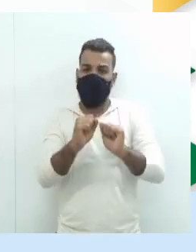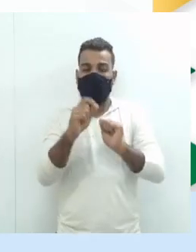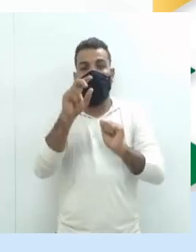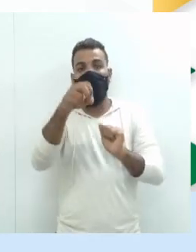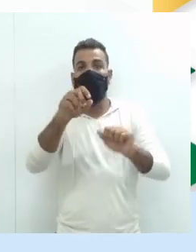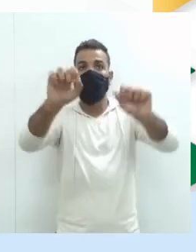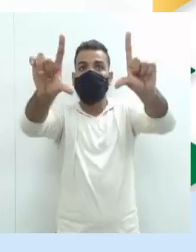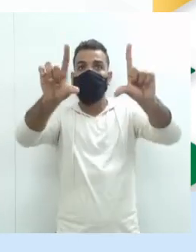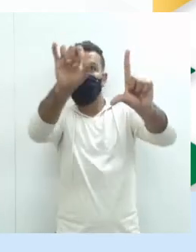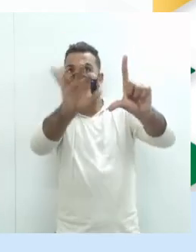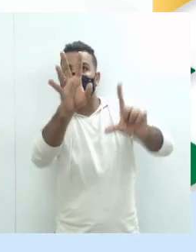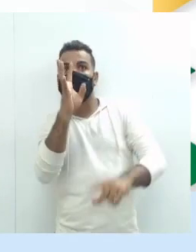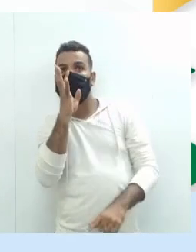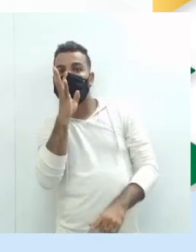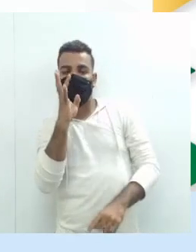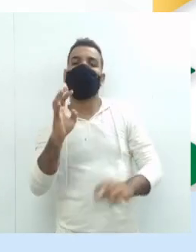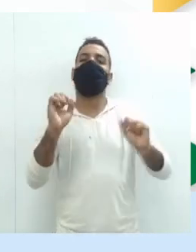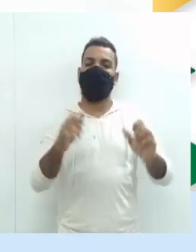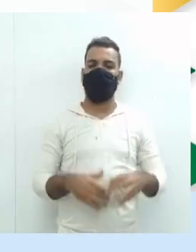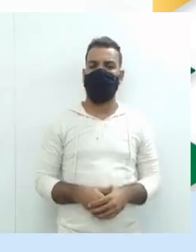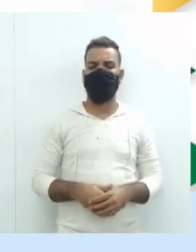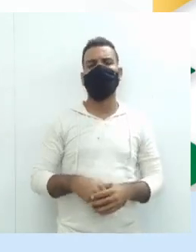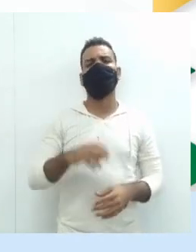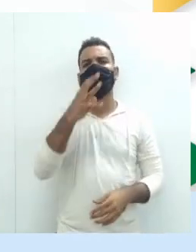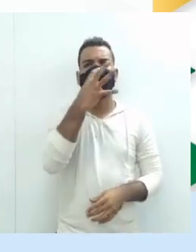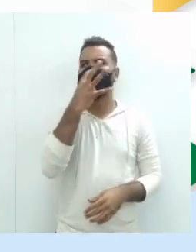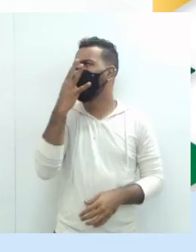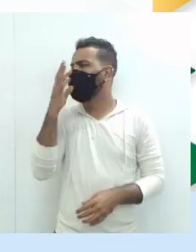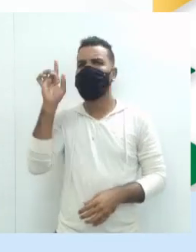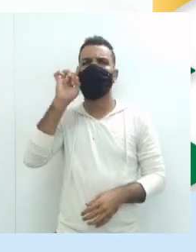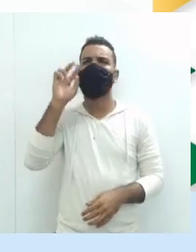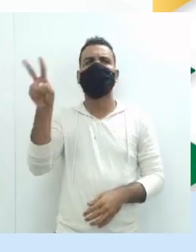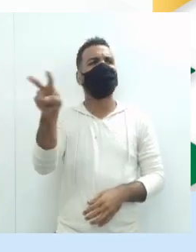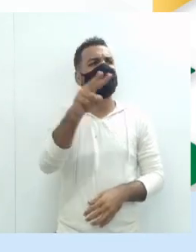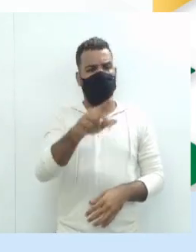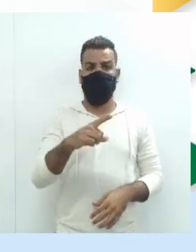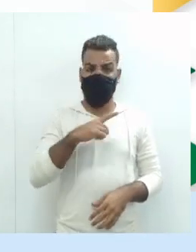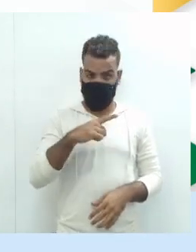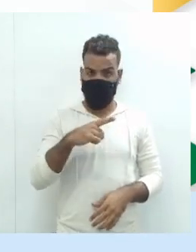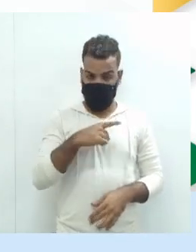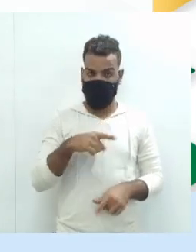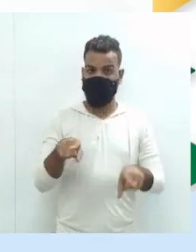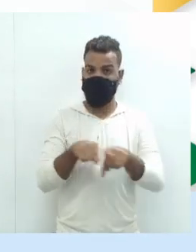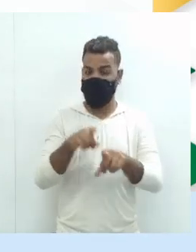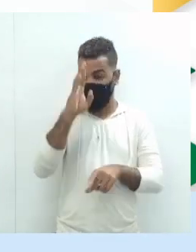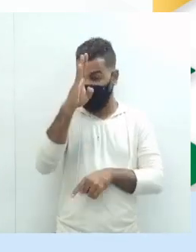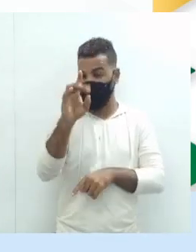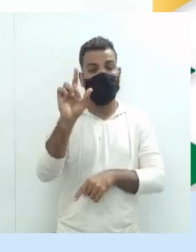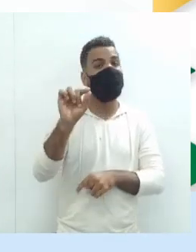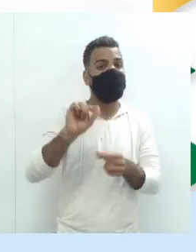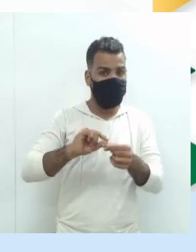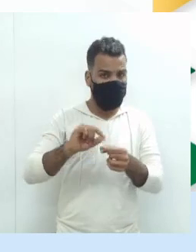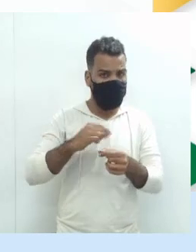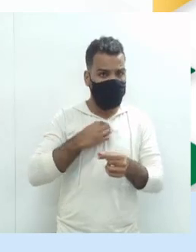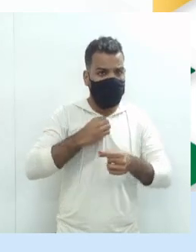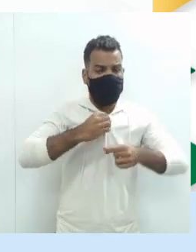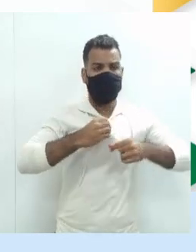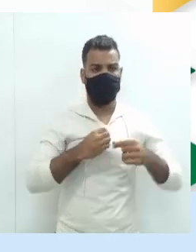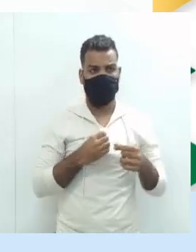visual. Eles estão presentes no nosso cotidiano e possuem o intuito principal de, presta bem